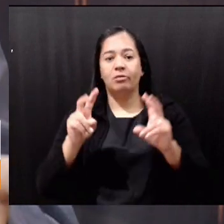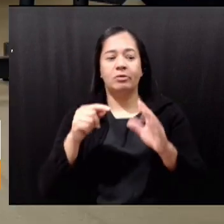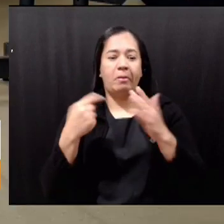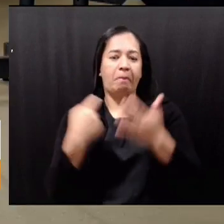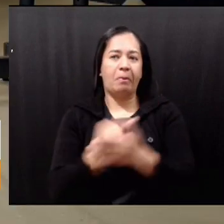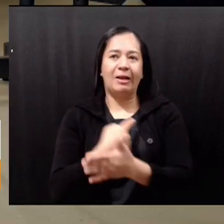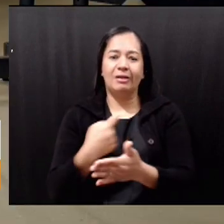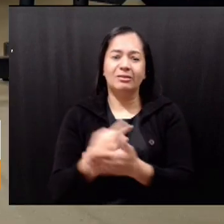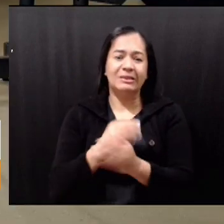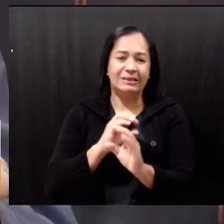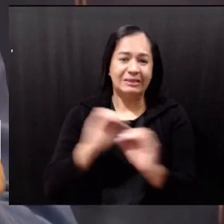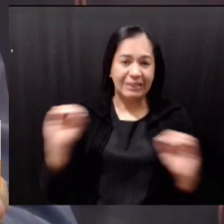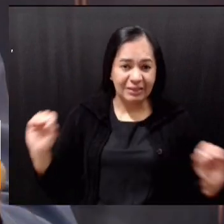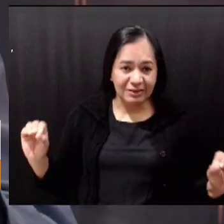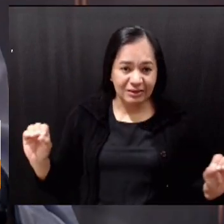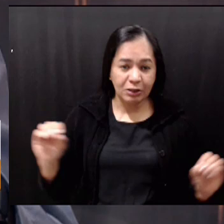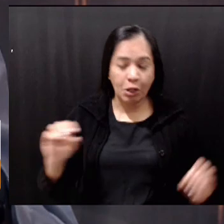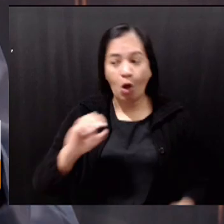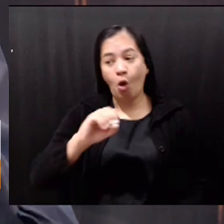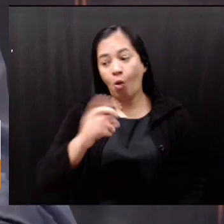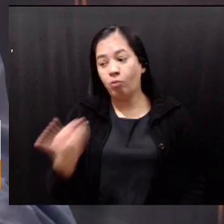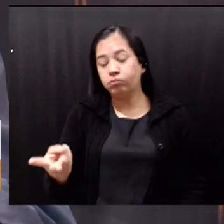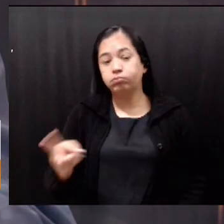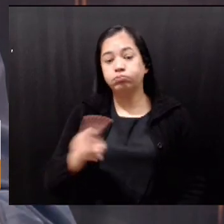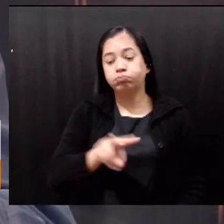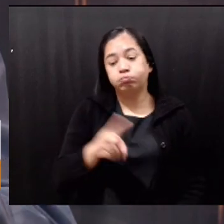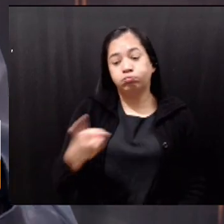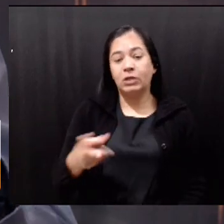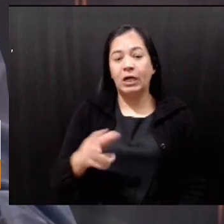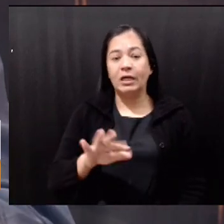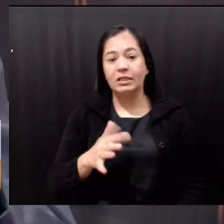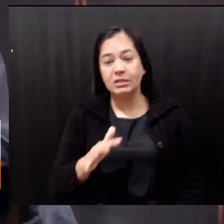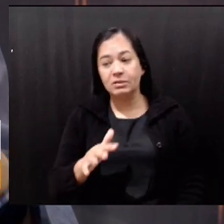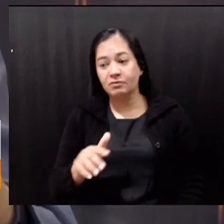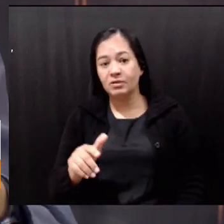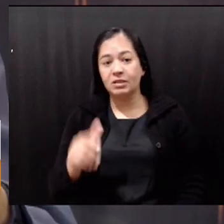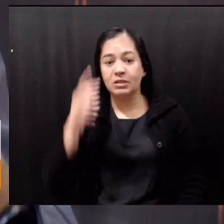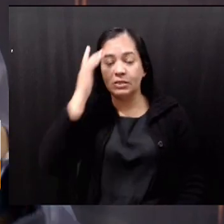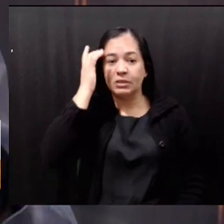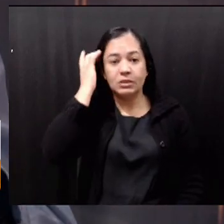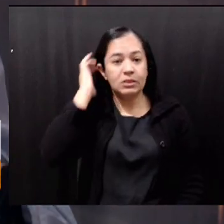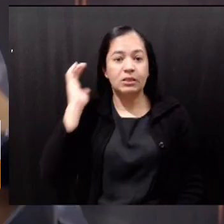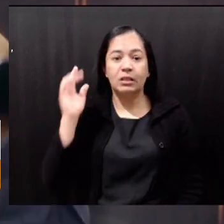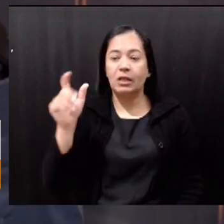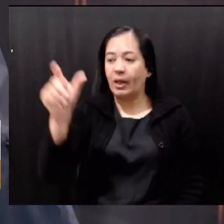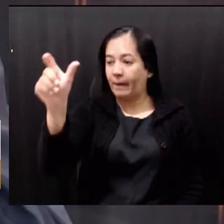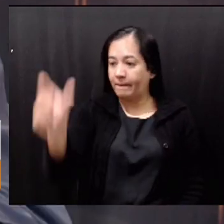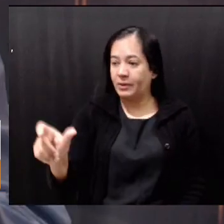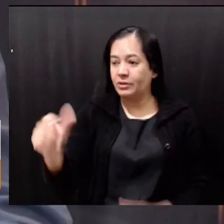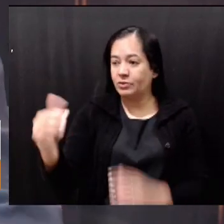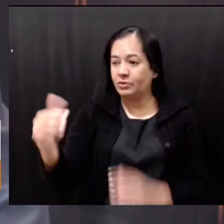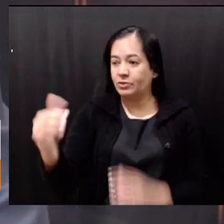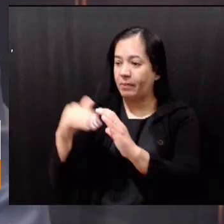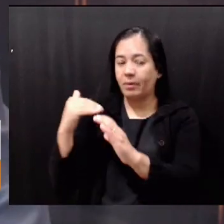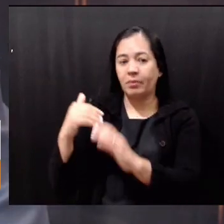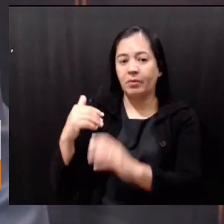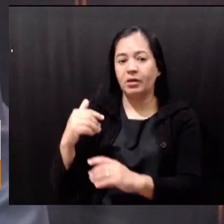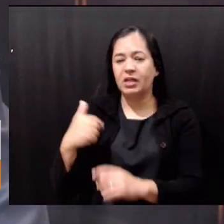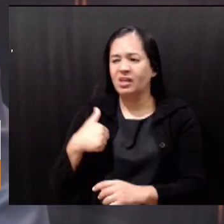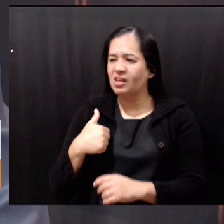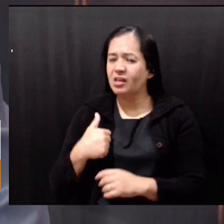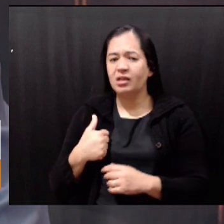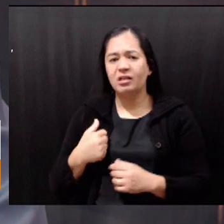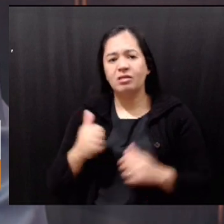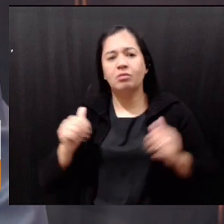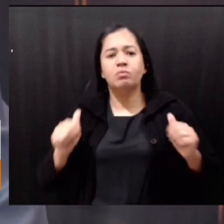o contrário também, né, às vezes a gente, é colocado apenas como alguém que procura, mas às vezes será que eu não estou negligenciando uma